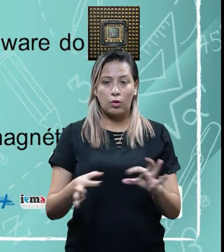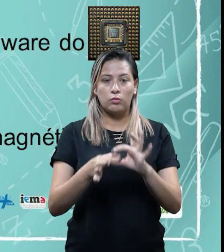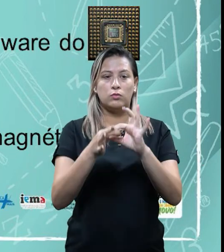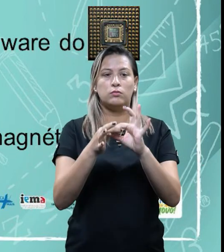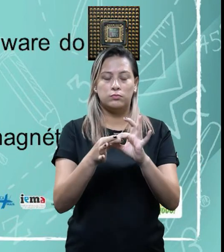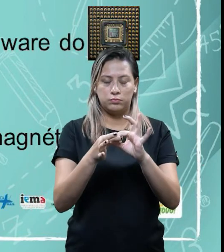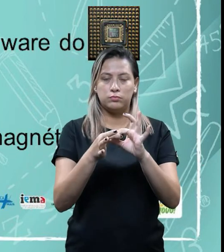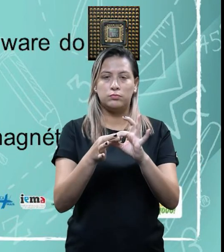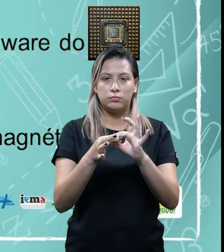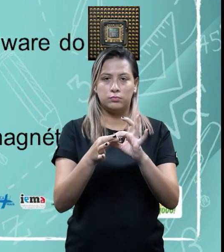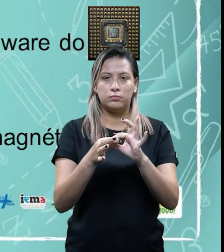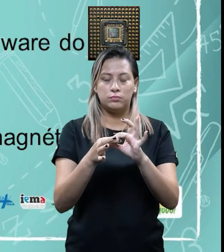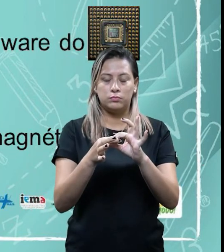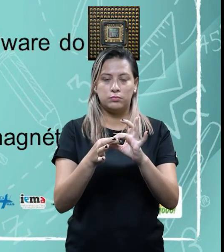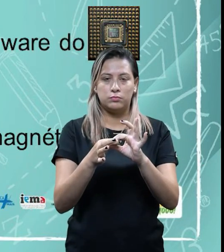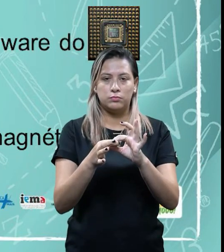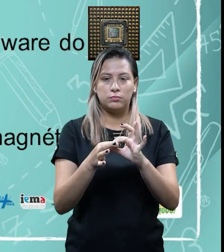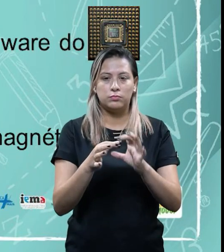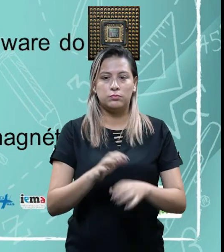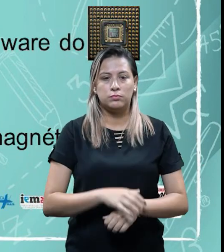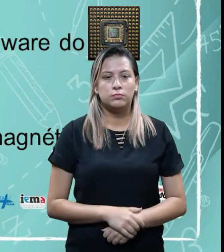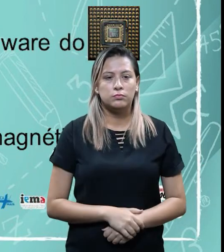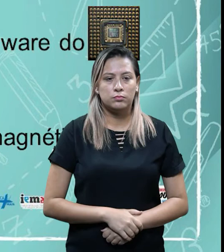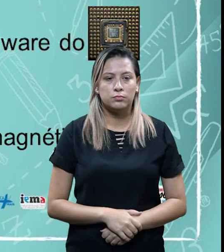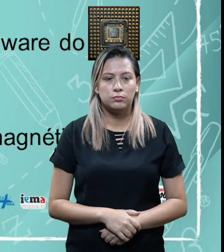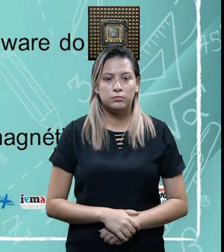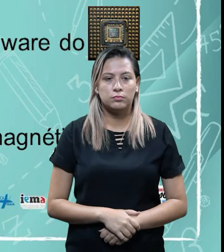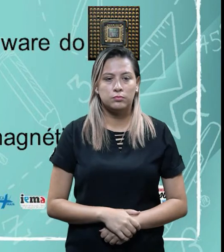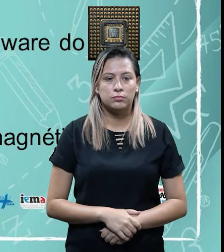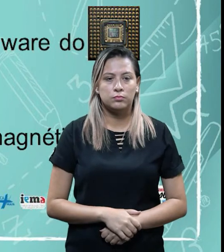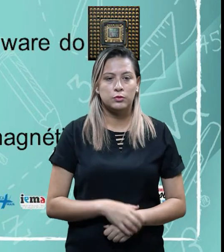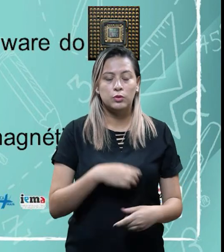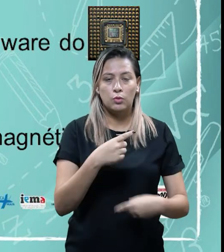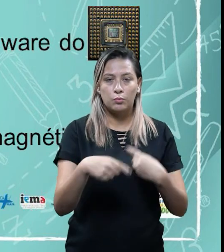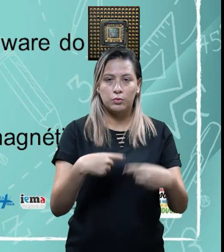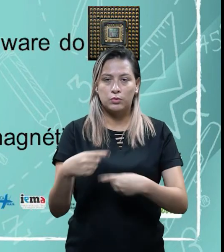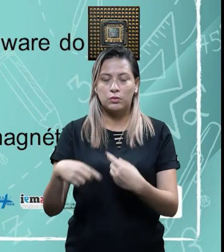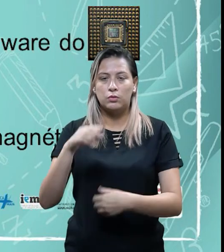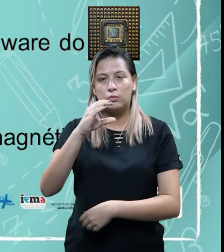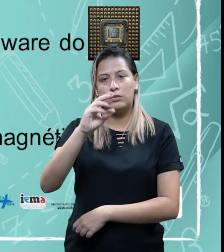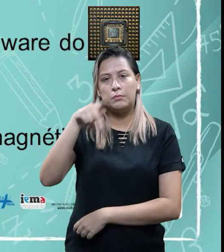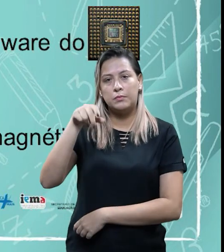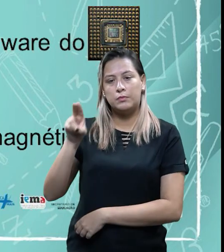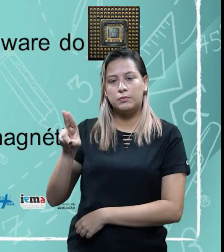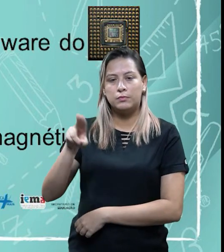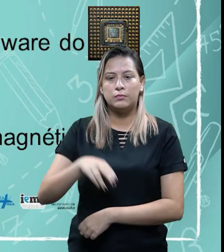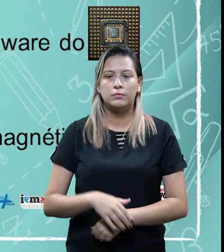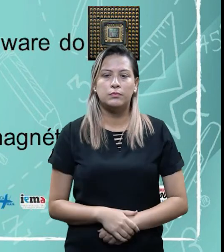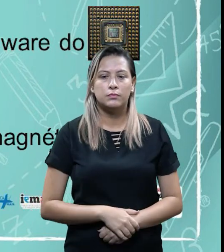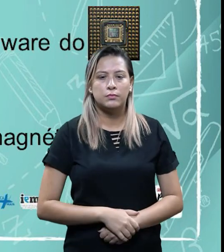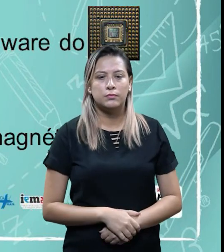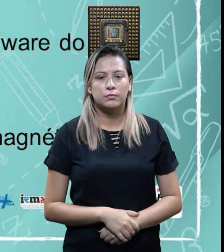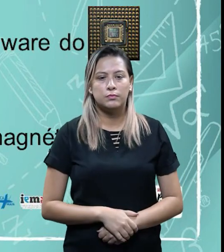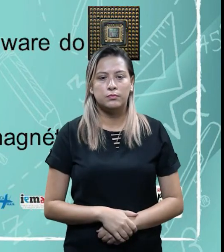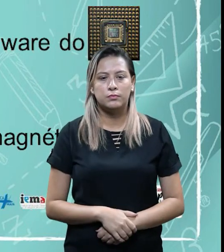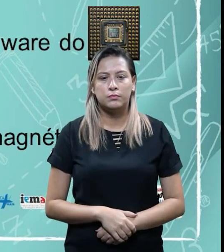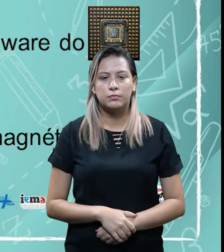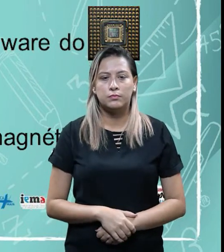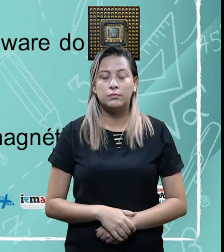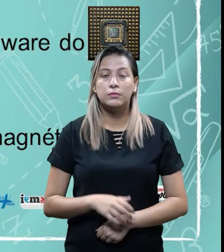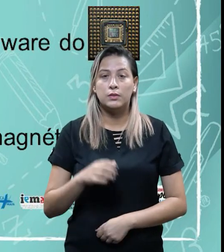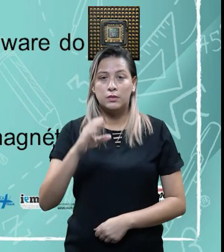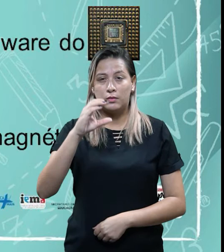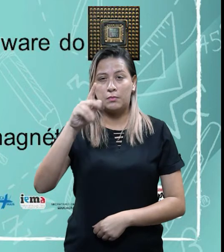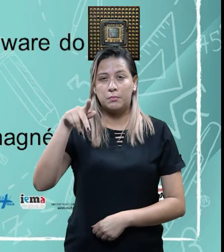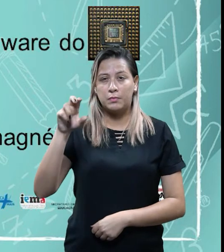que compõem o computador. O processador é a CPU. CPU é a sigla inglesa